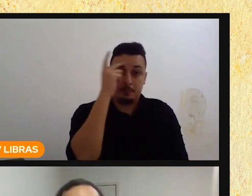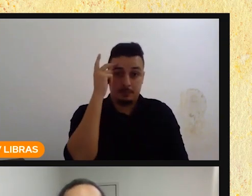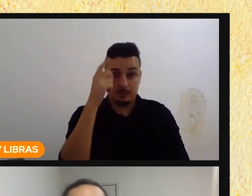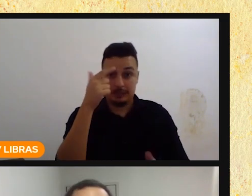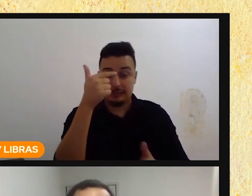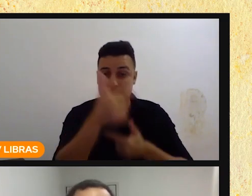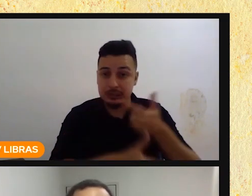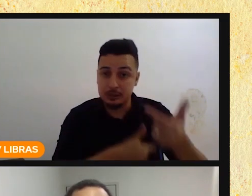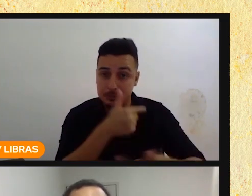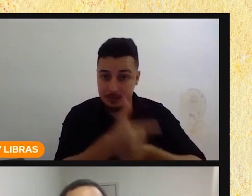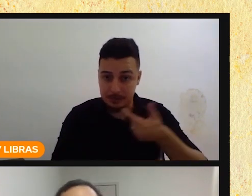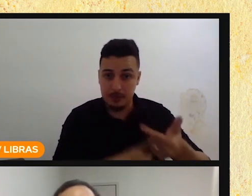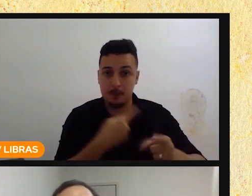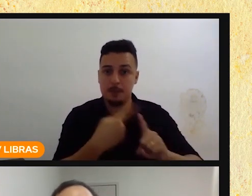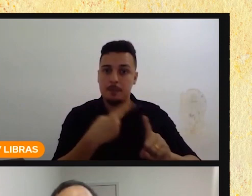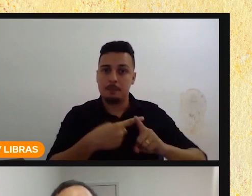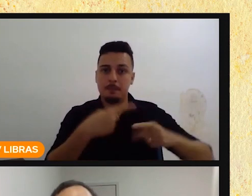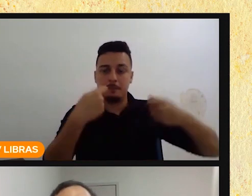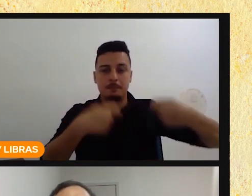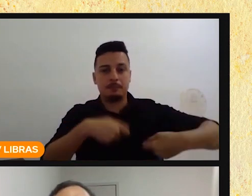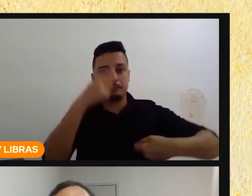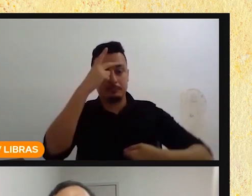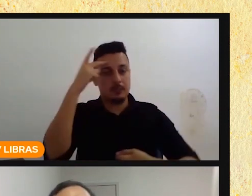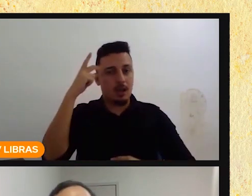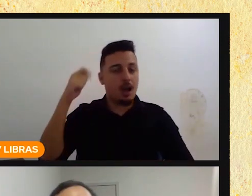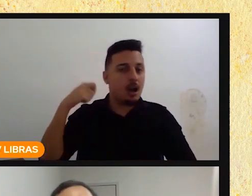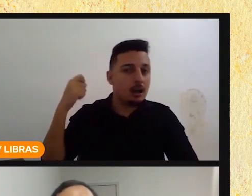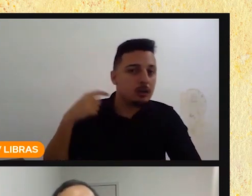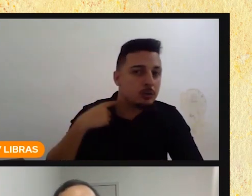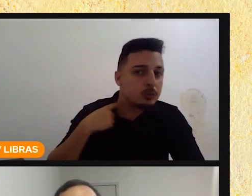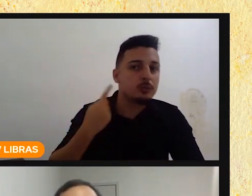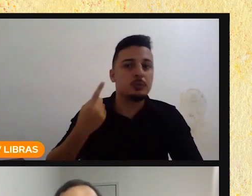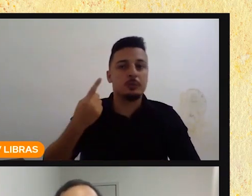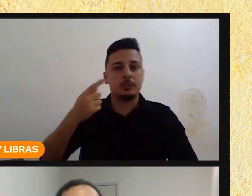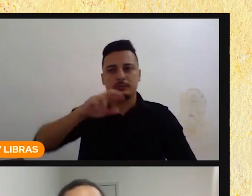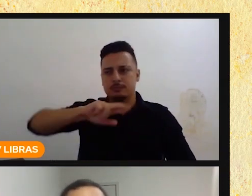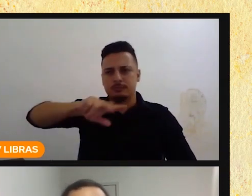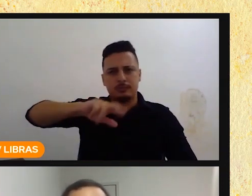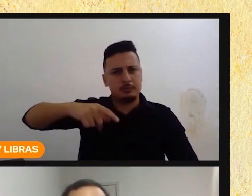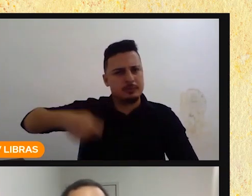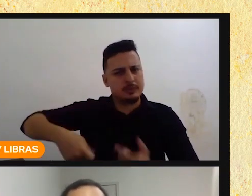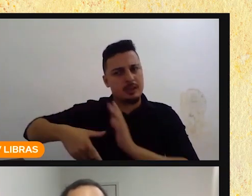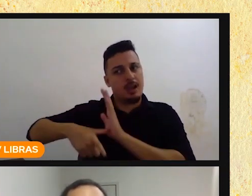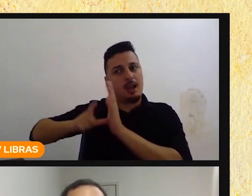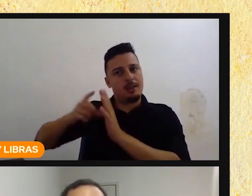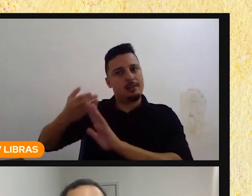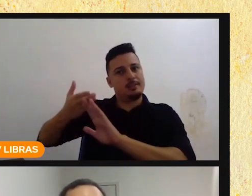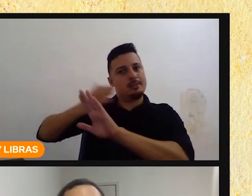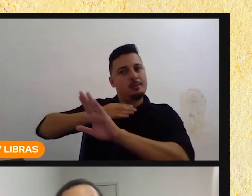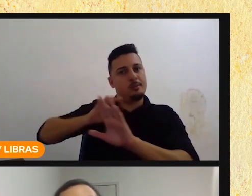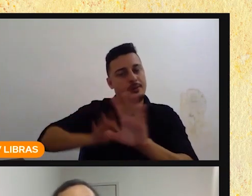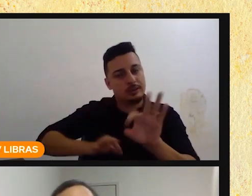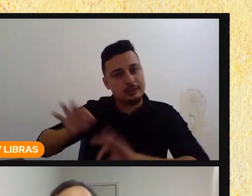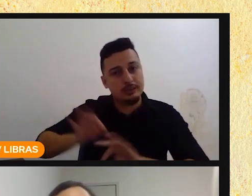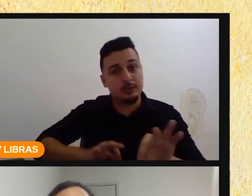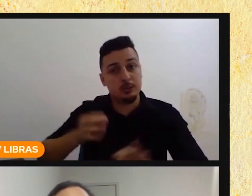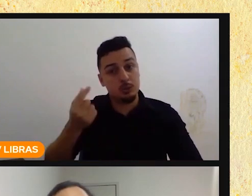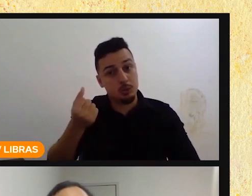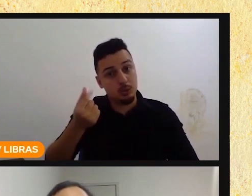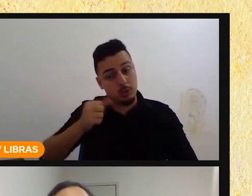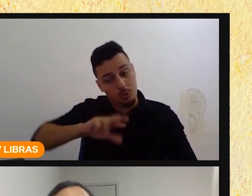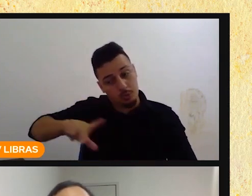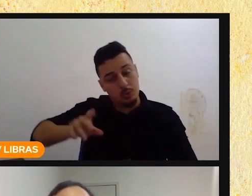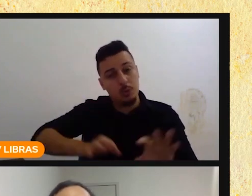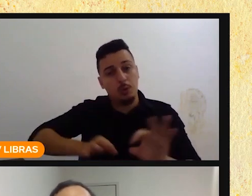trabalharem, é preciso que tenha uma equipe de produção ali antes, né? Produzindo, buscando dinheiro. Então, eu acho que é um outro aspecto interessante